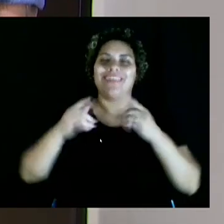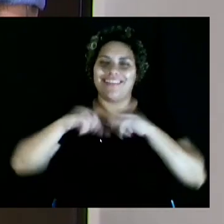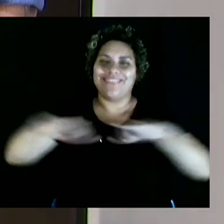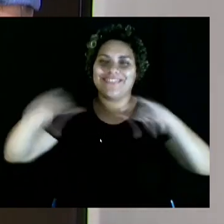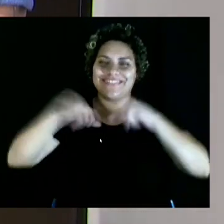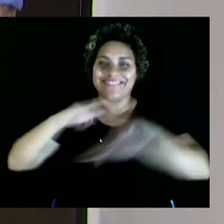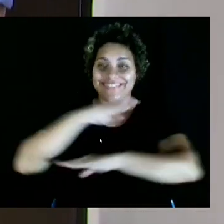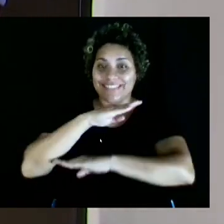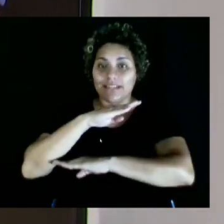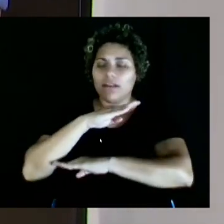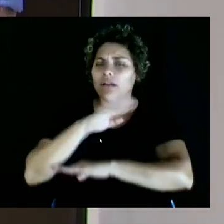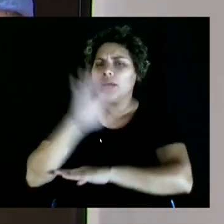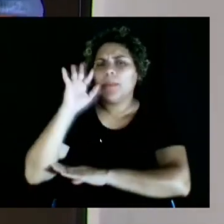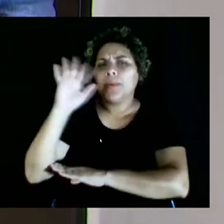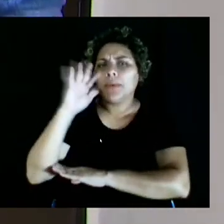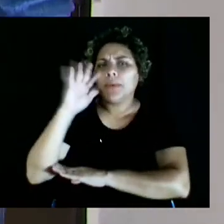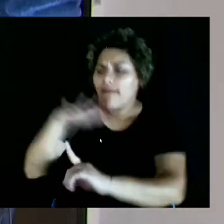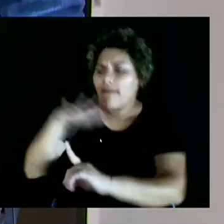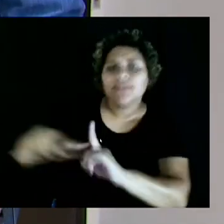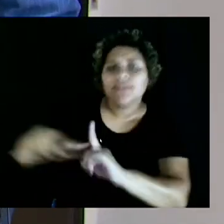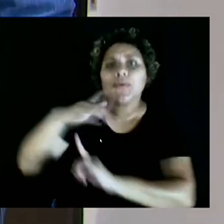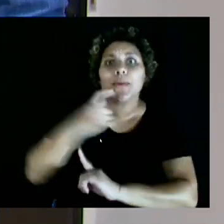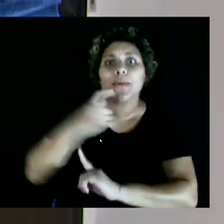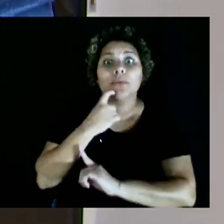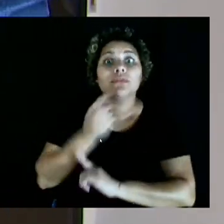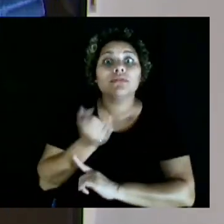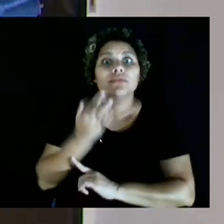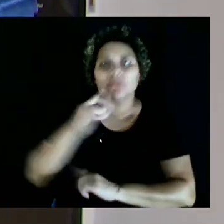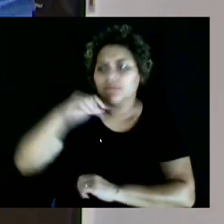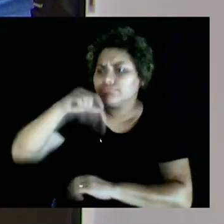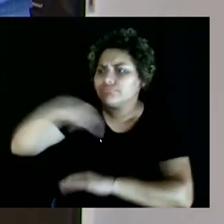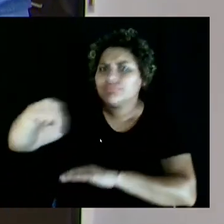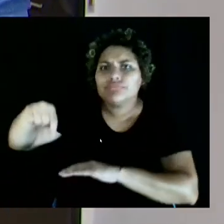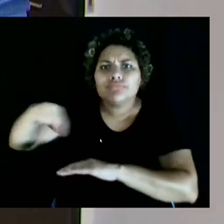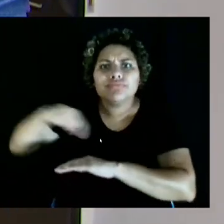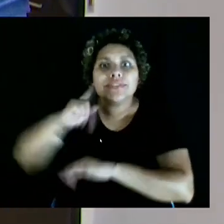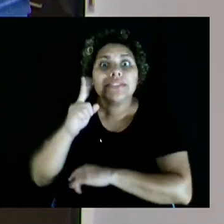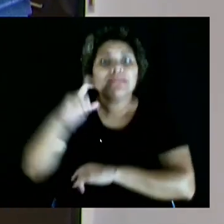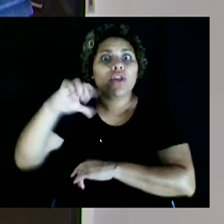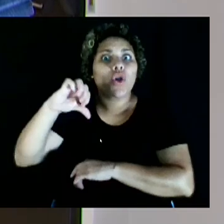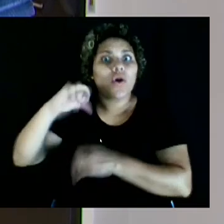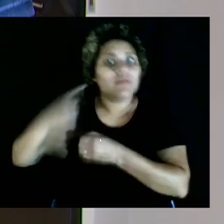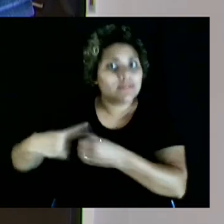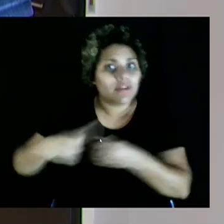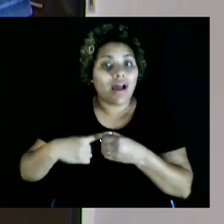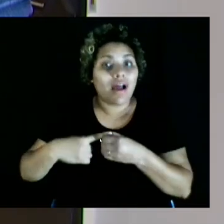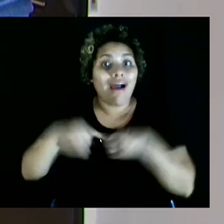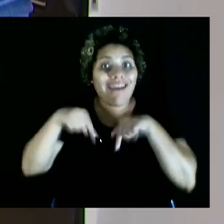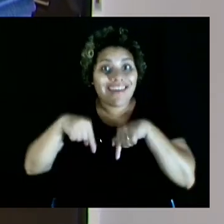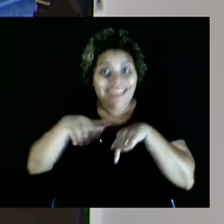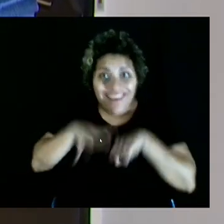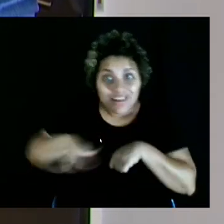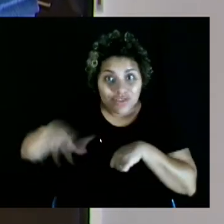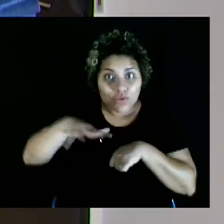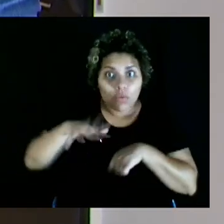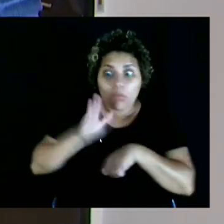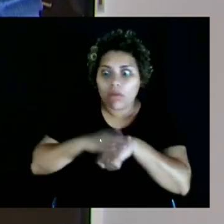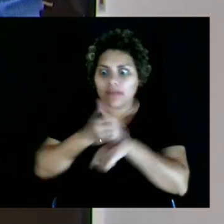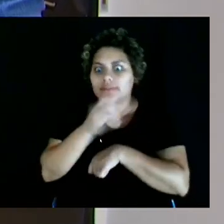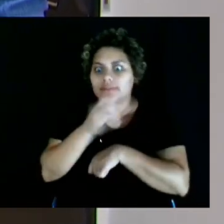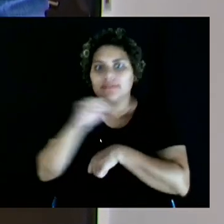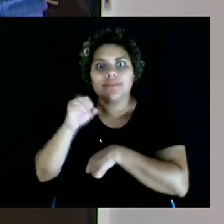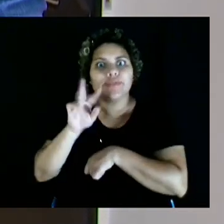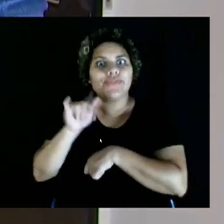de Campinas abrange 19 cidades. E aqui para a região são mais de 600 vagas. Conosco aqui no